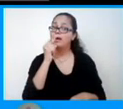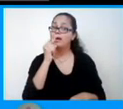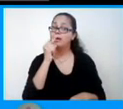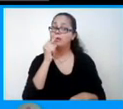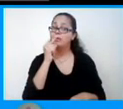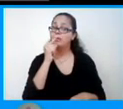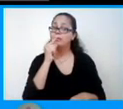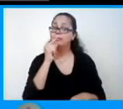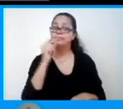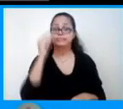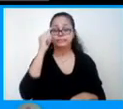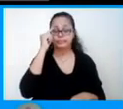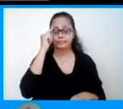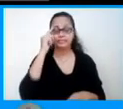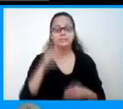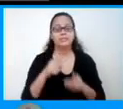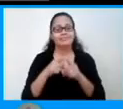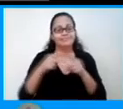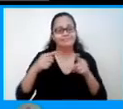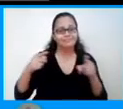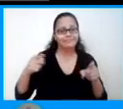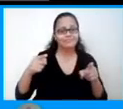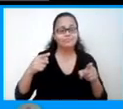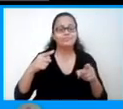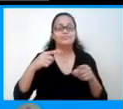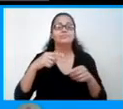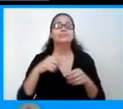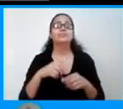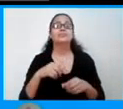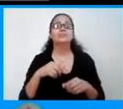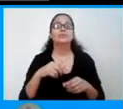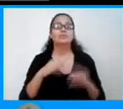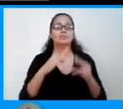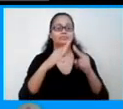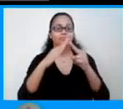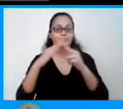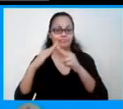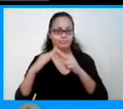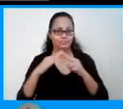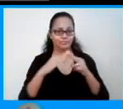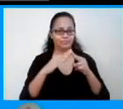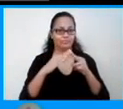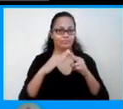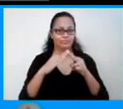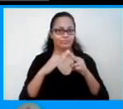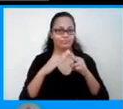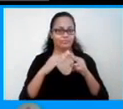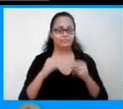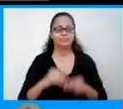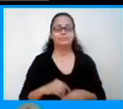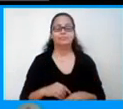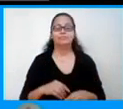aí da área urbana, né? Sem nenhuma vegetação, que provoca aí a formação das ilhas de calor.